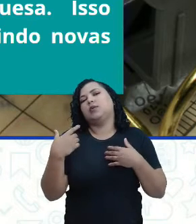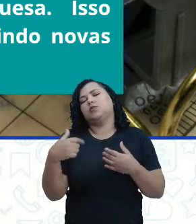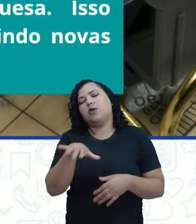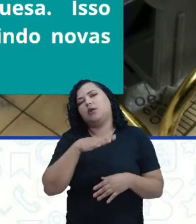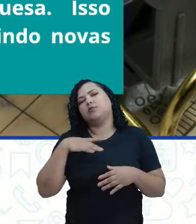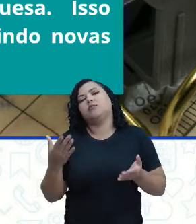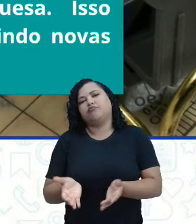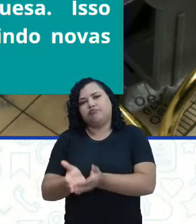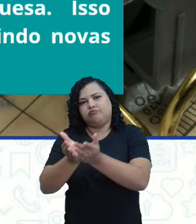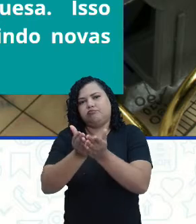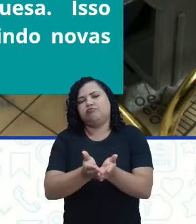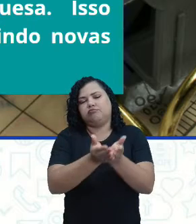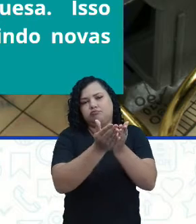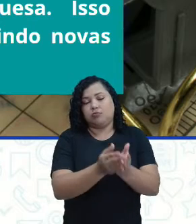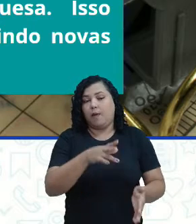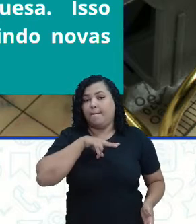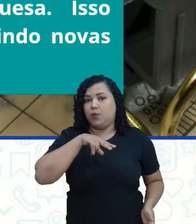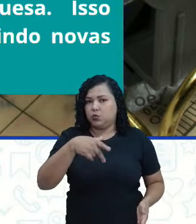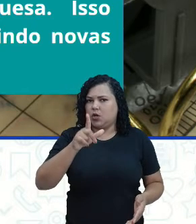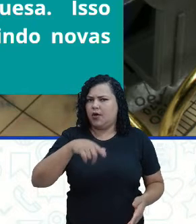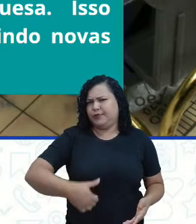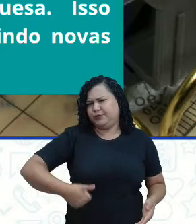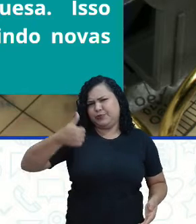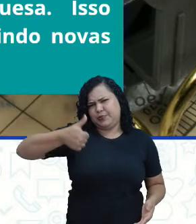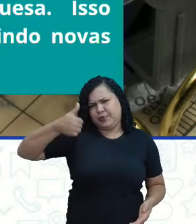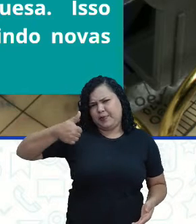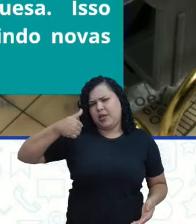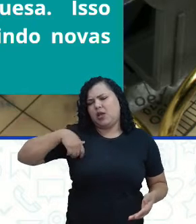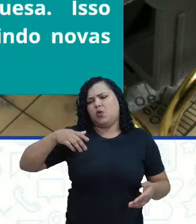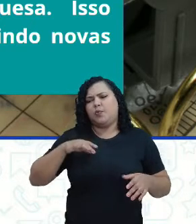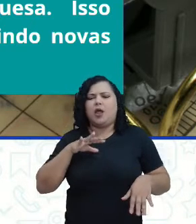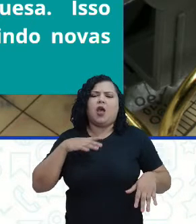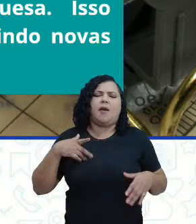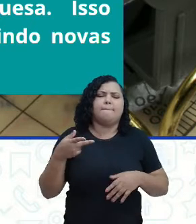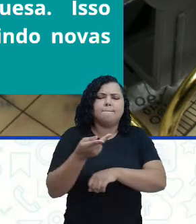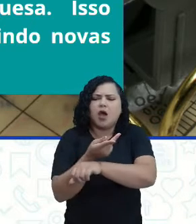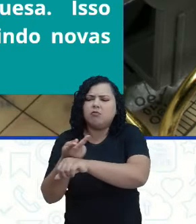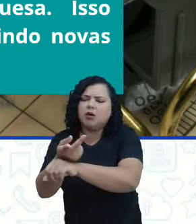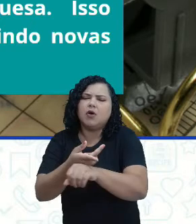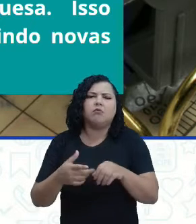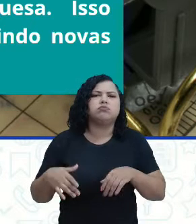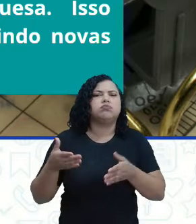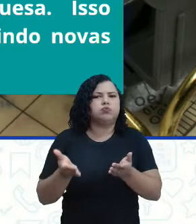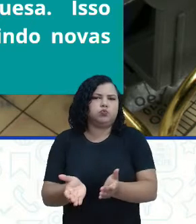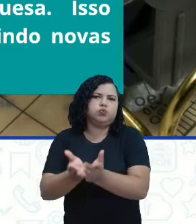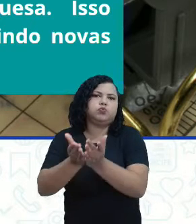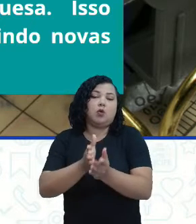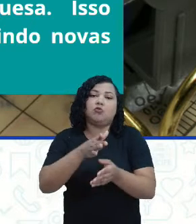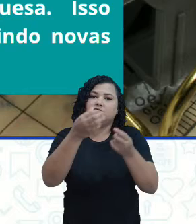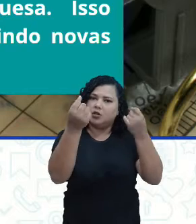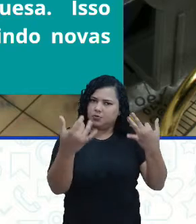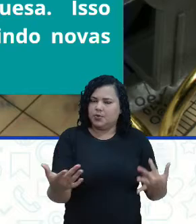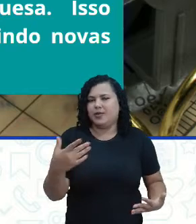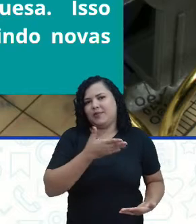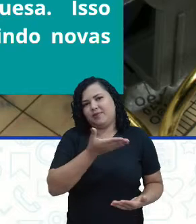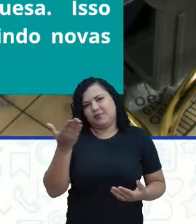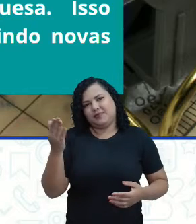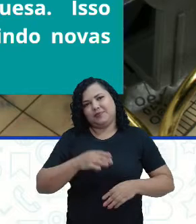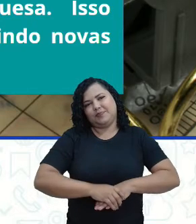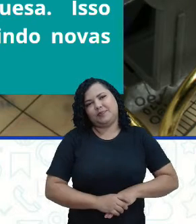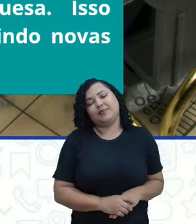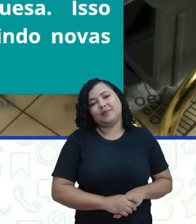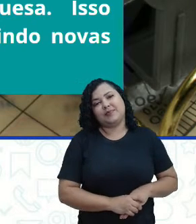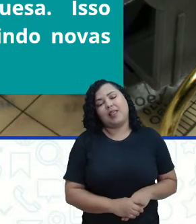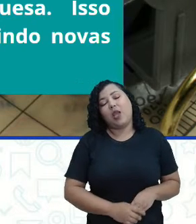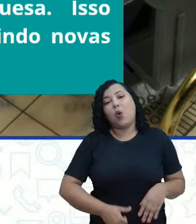navegação. Portugal é considerado pioneiro nessa exploração por uma série de fatores, que foi o que eu falei para vocês.